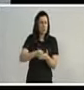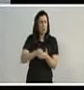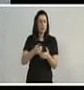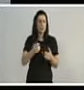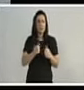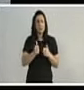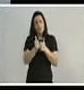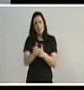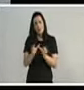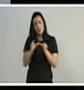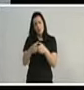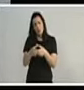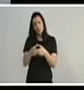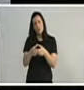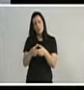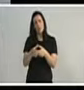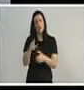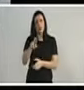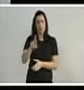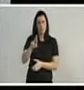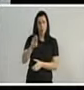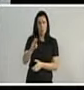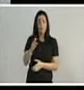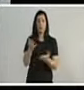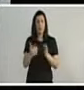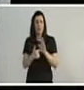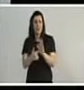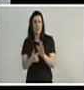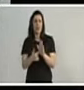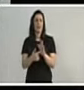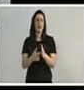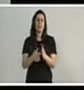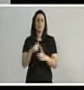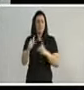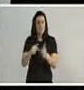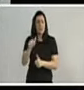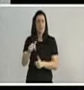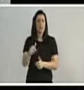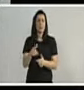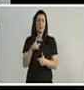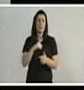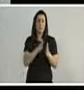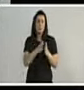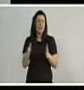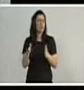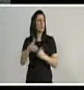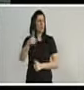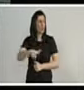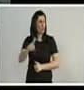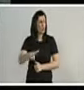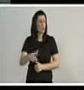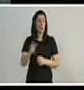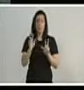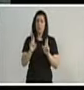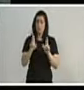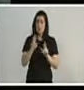urbe do brito e demais lá executando os trabalhos e queremos agradecer apesar de lamentar que periodicamente ser feito nessa vida e que esperamos nesse segundo